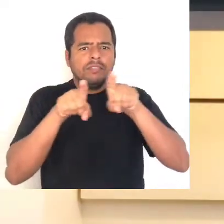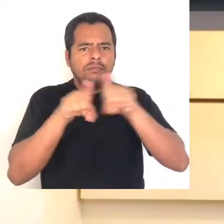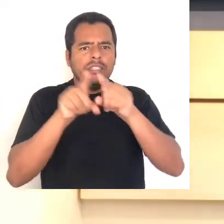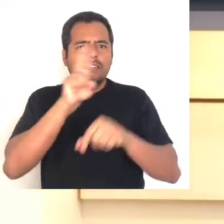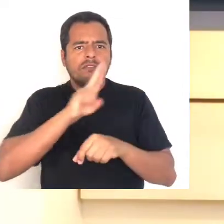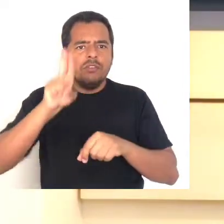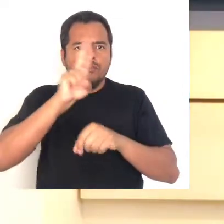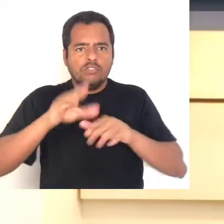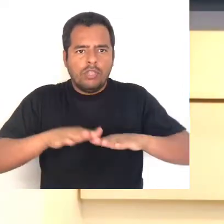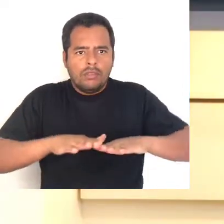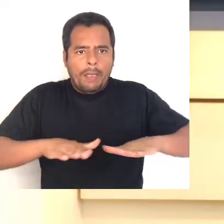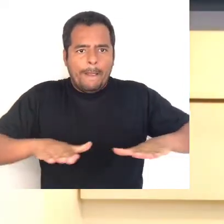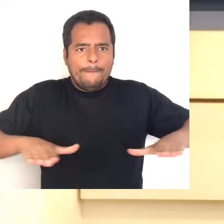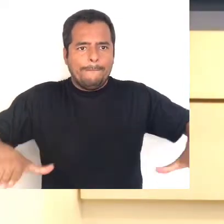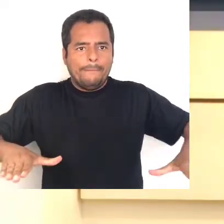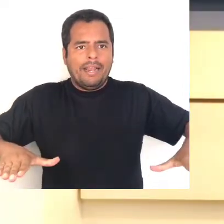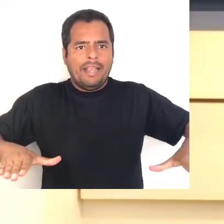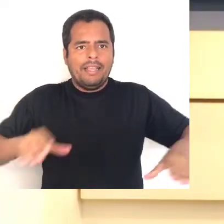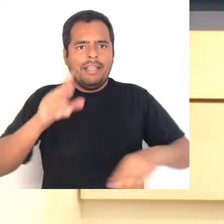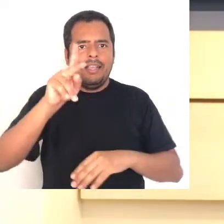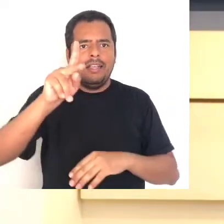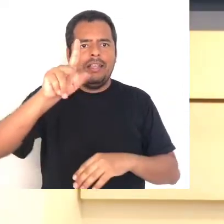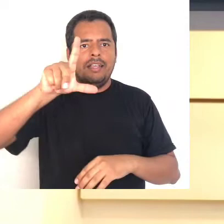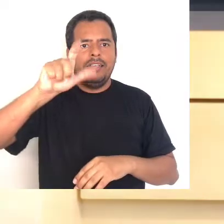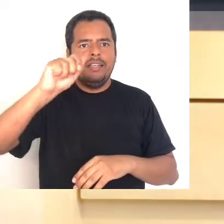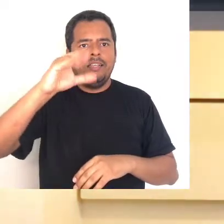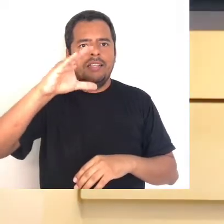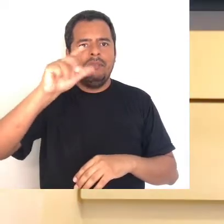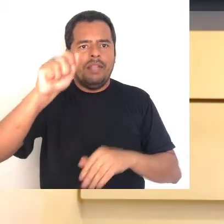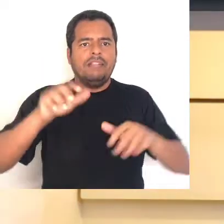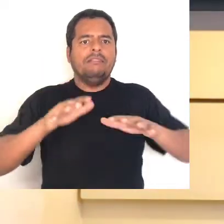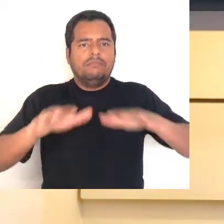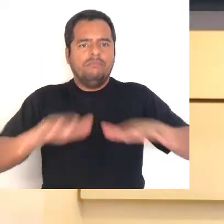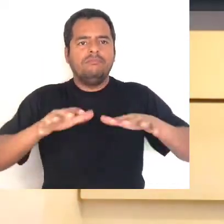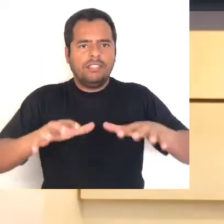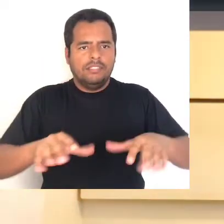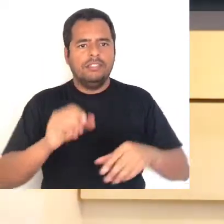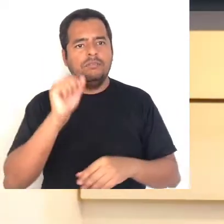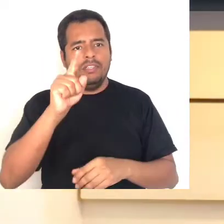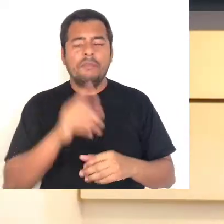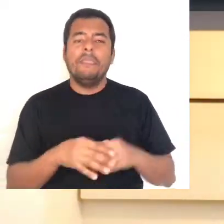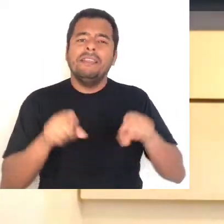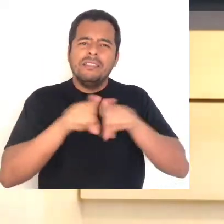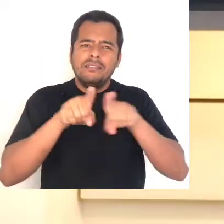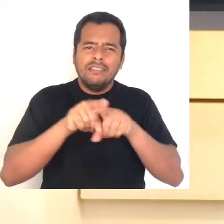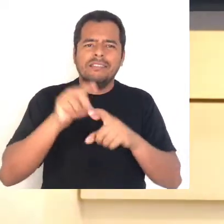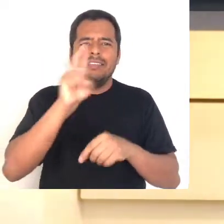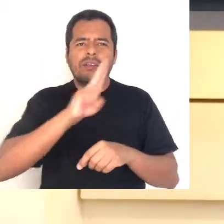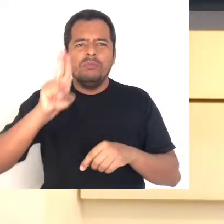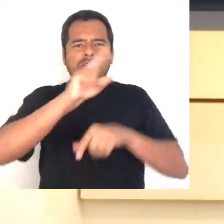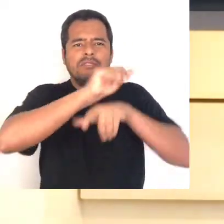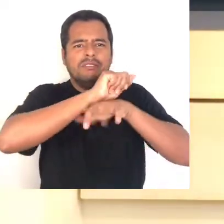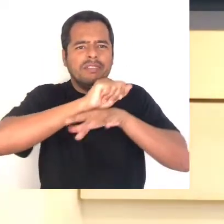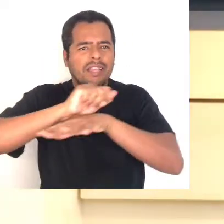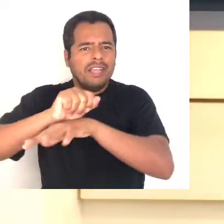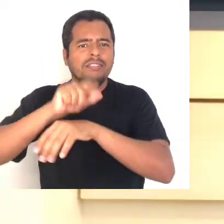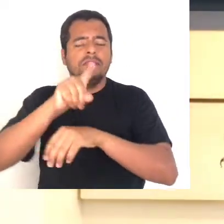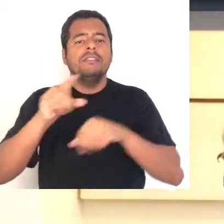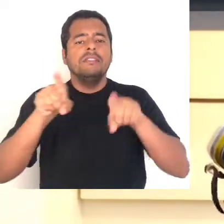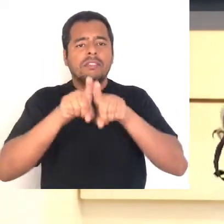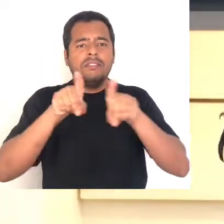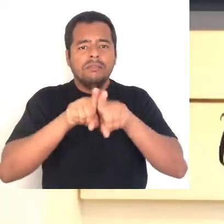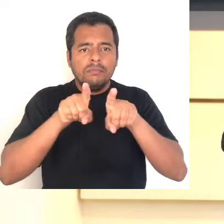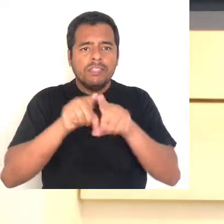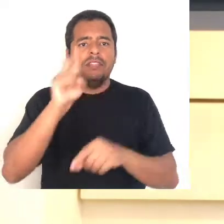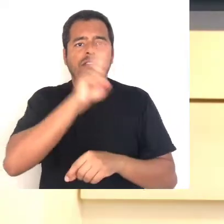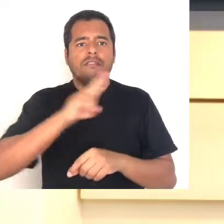também iremos utilizar a placa de agitação, tá bom? E como a gente vai estar mexendo com ácidos, com alguns reagentes, a gente